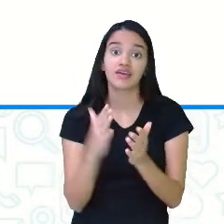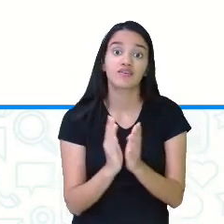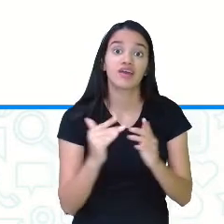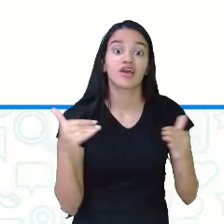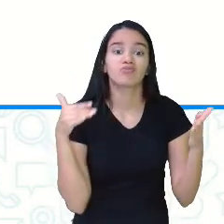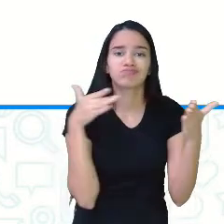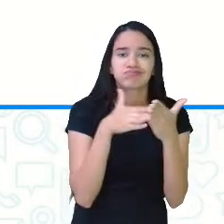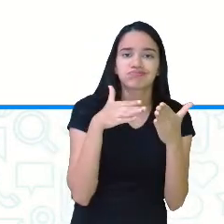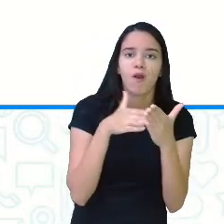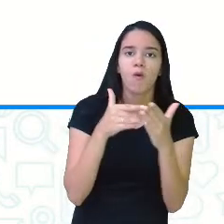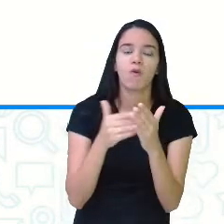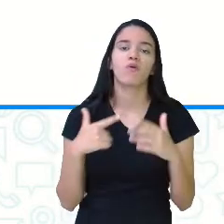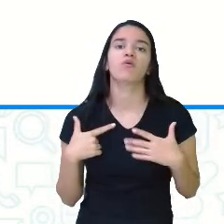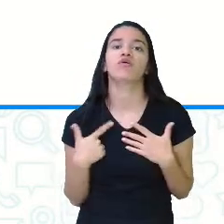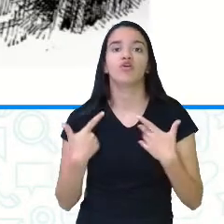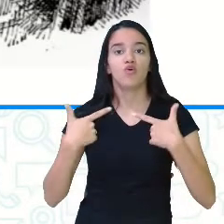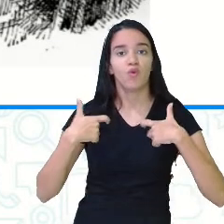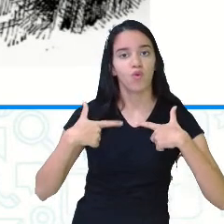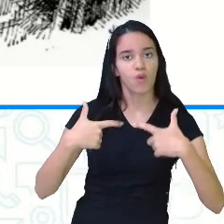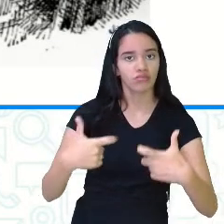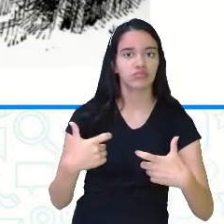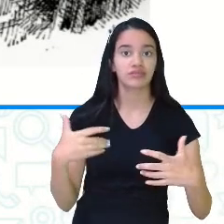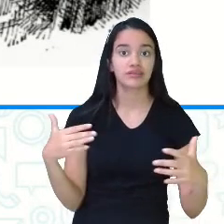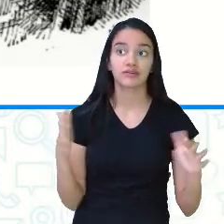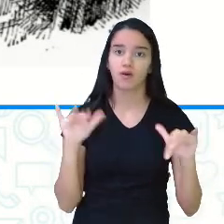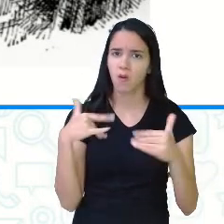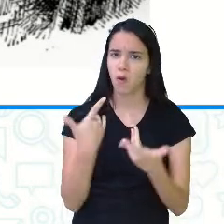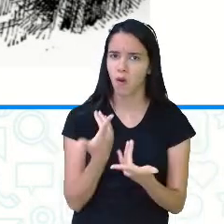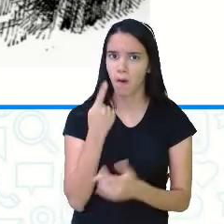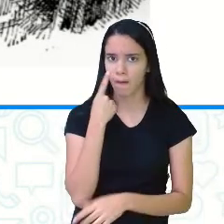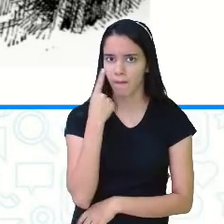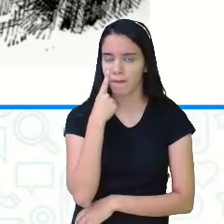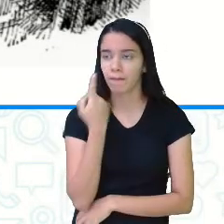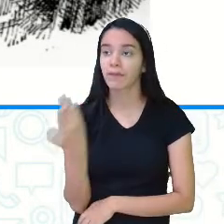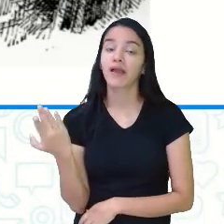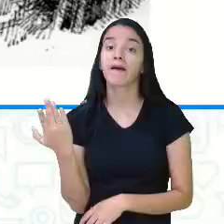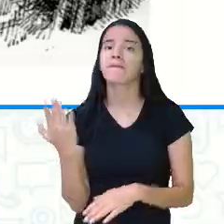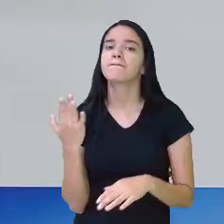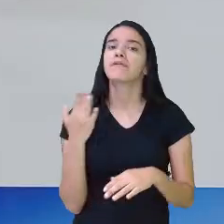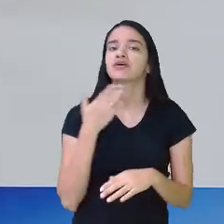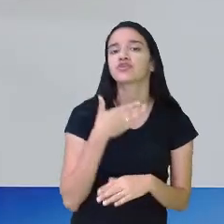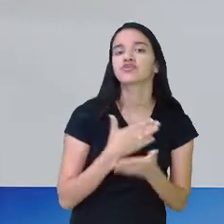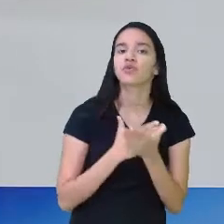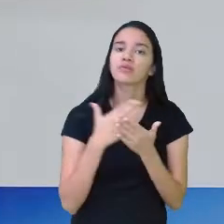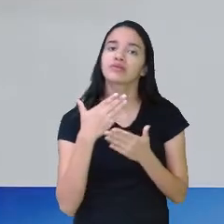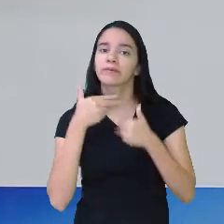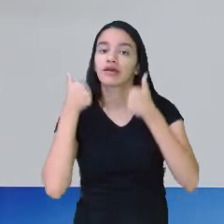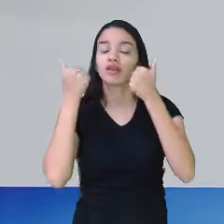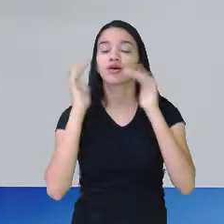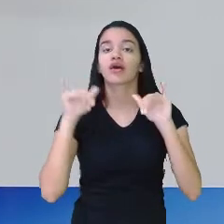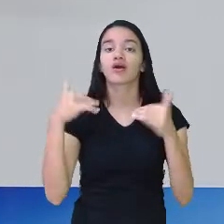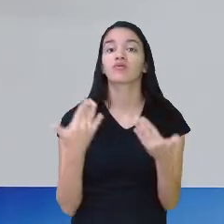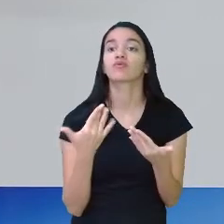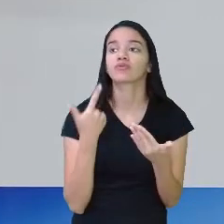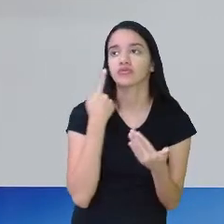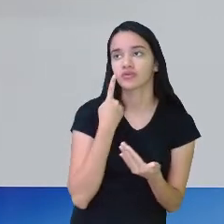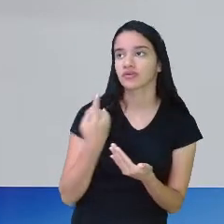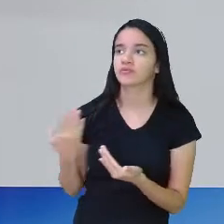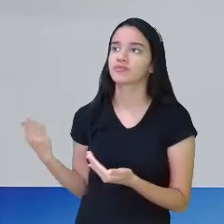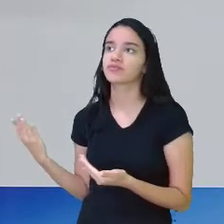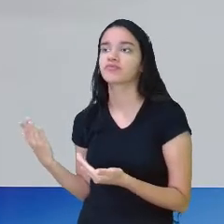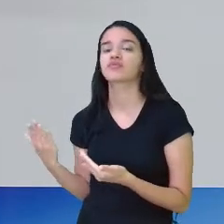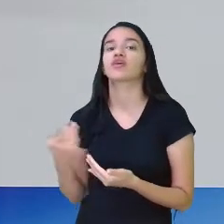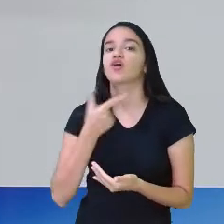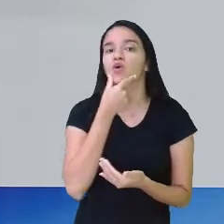Exército entrava para eles poderem fazer as missões, gente. Olha que horror. Mas o negócio começou a melhorar graças a esse senhor aqui, ó, que é o